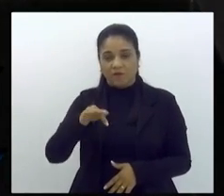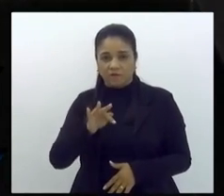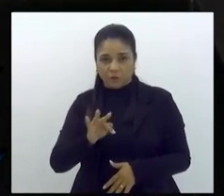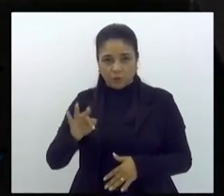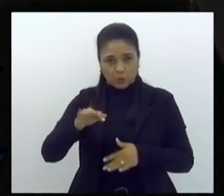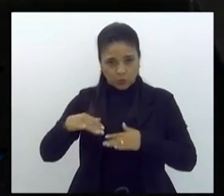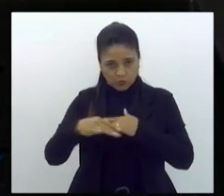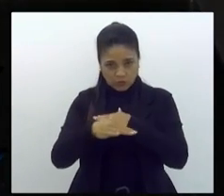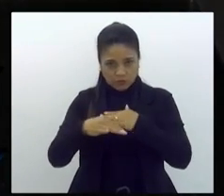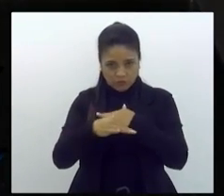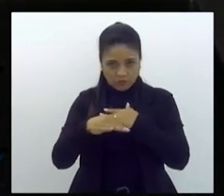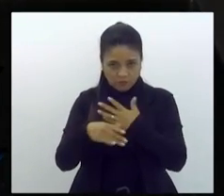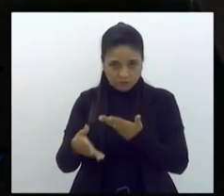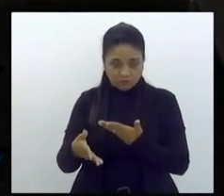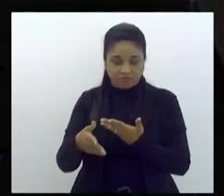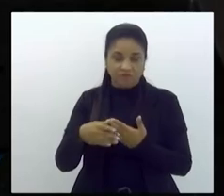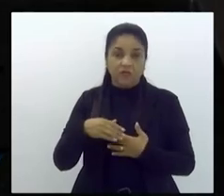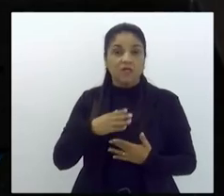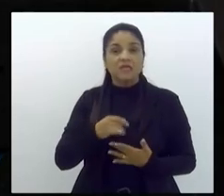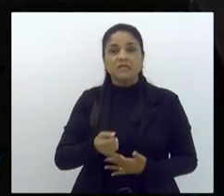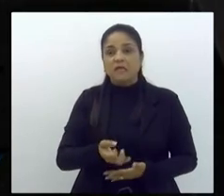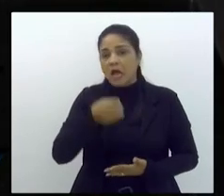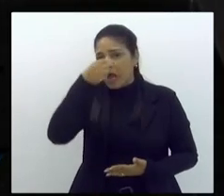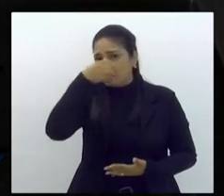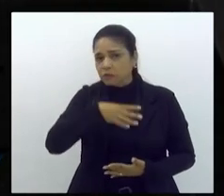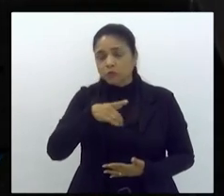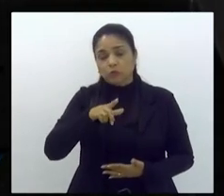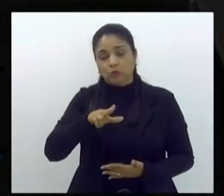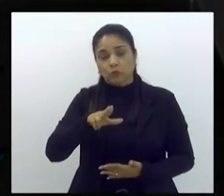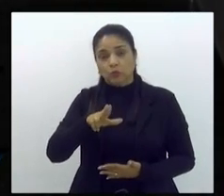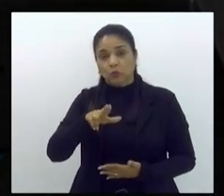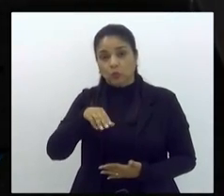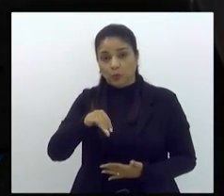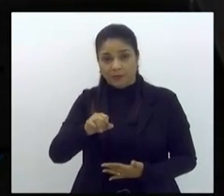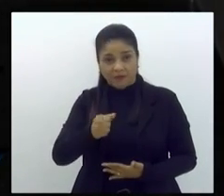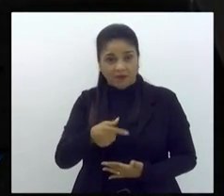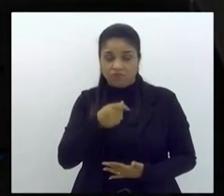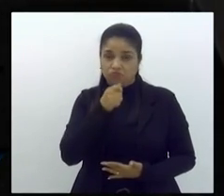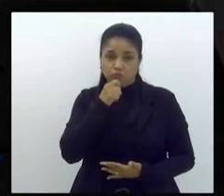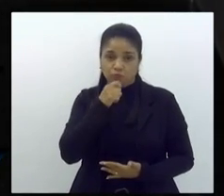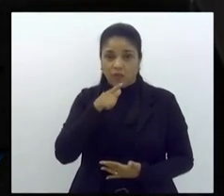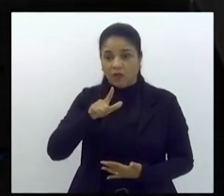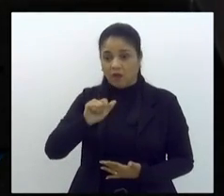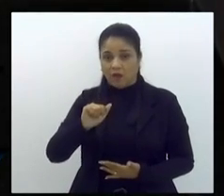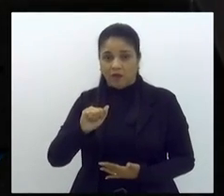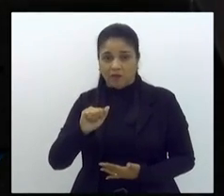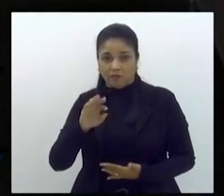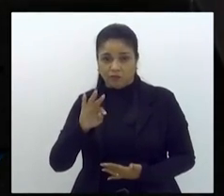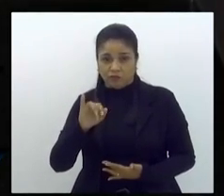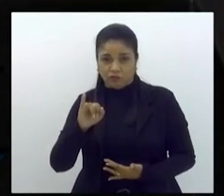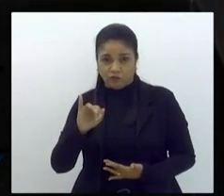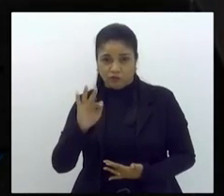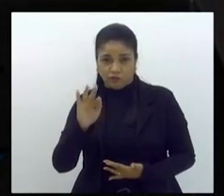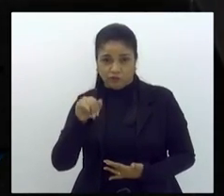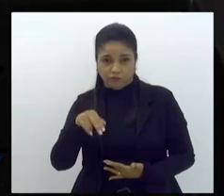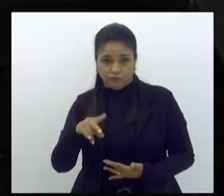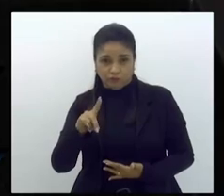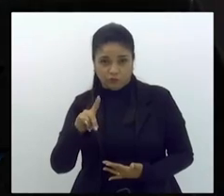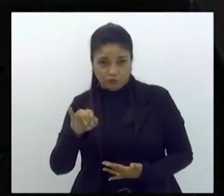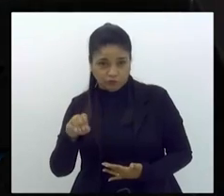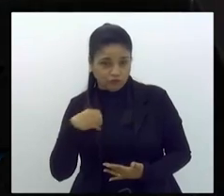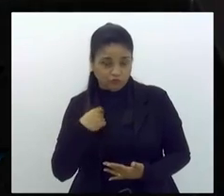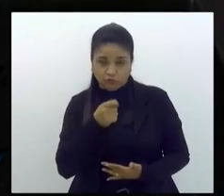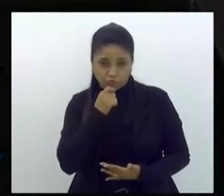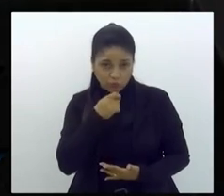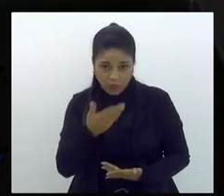que é um grande absurdo primeiro porque iluminar não tem ali latifúndio segundo que se o Movimento dos Sem